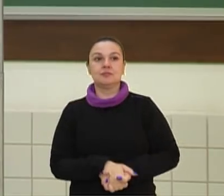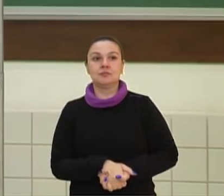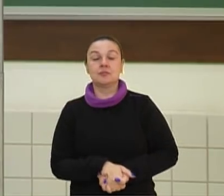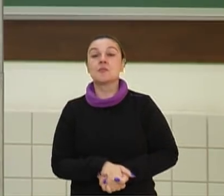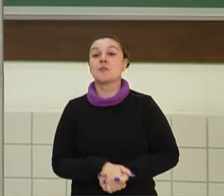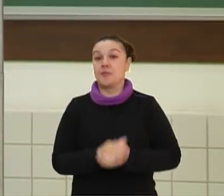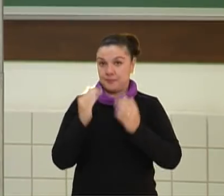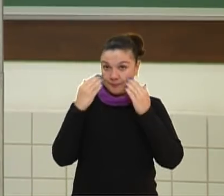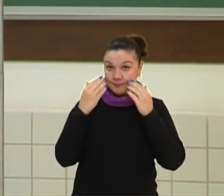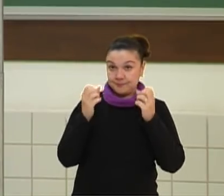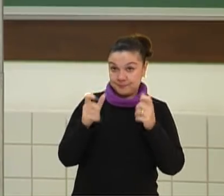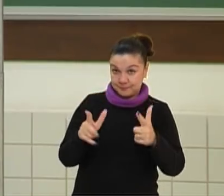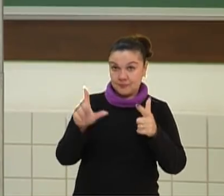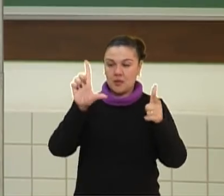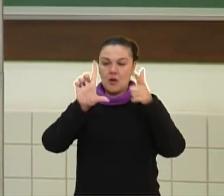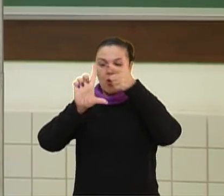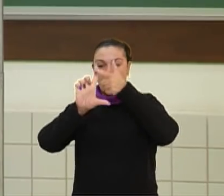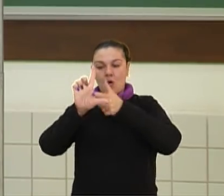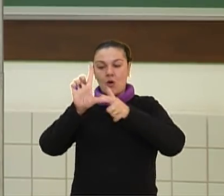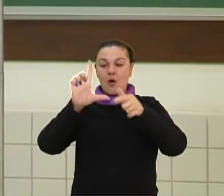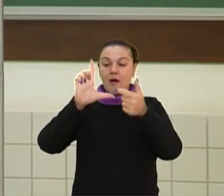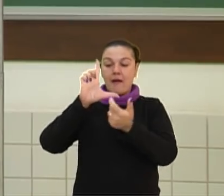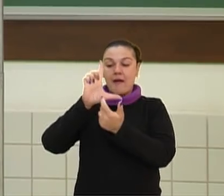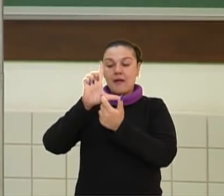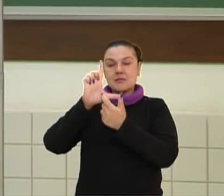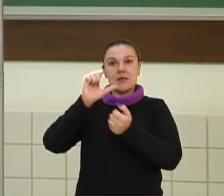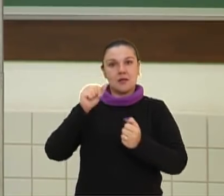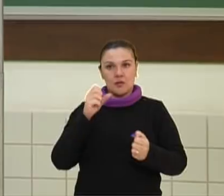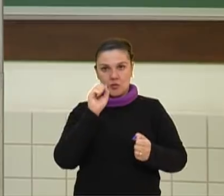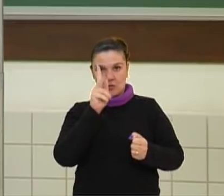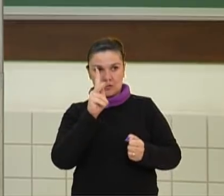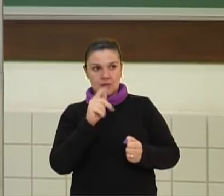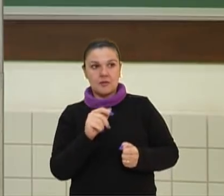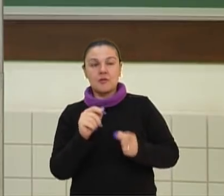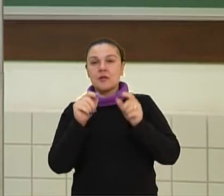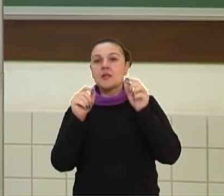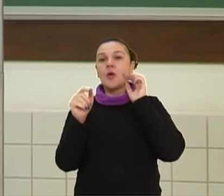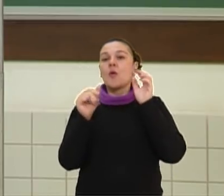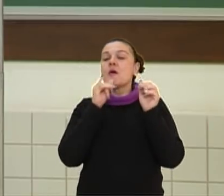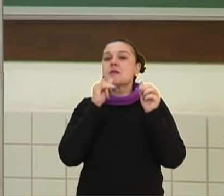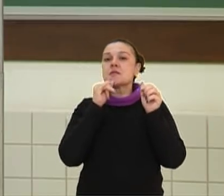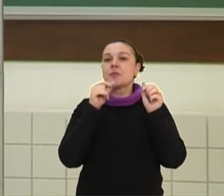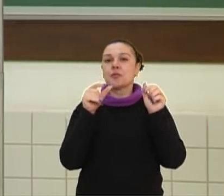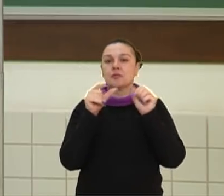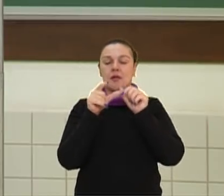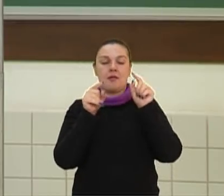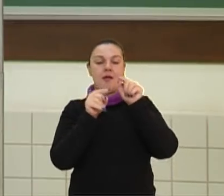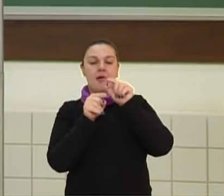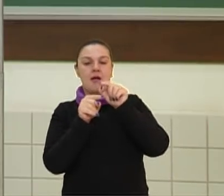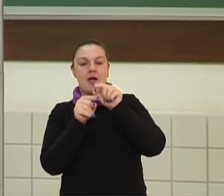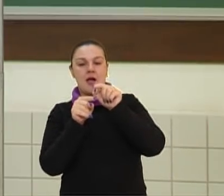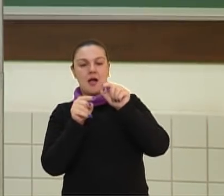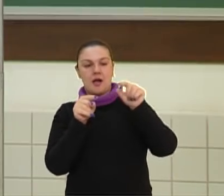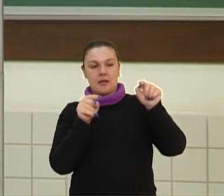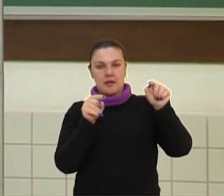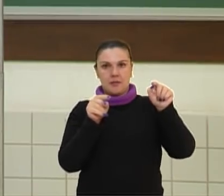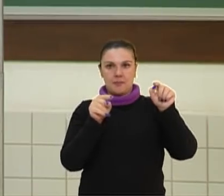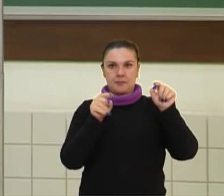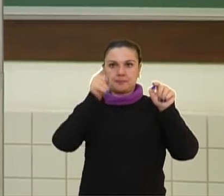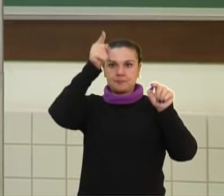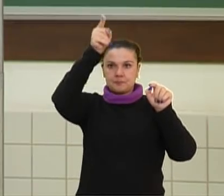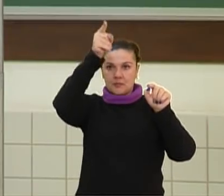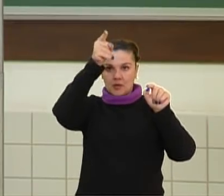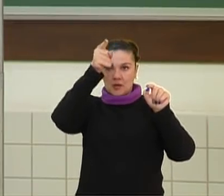os lados de um polígono. Então, o vértice é aquele pontinho onde eu vou ter um segmento de reta ou uma